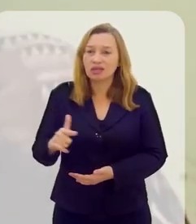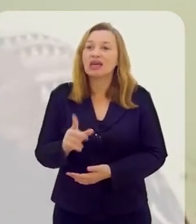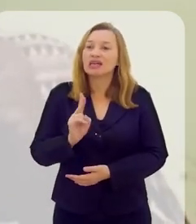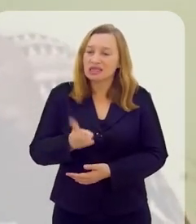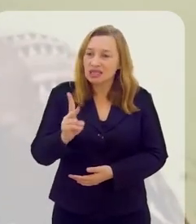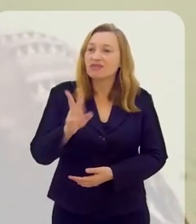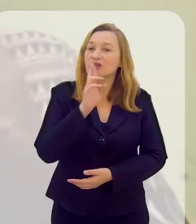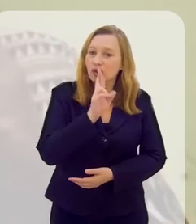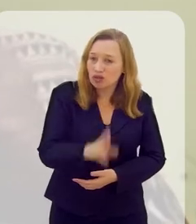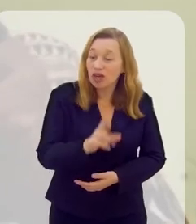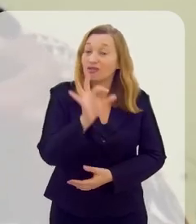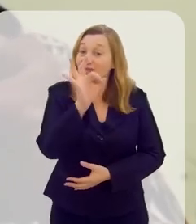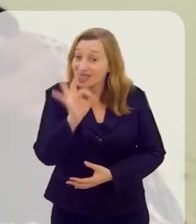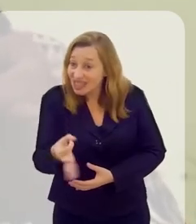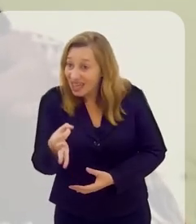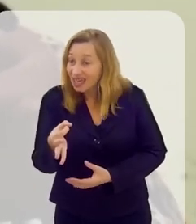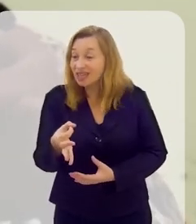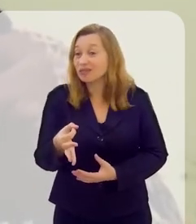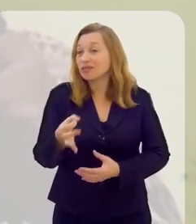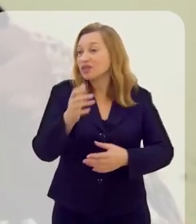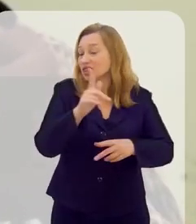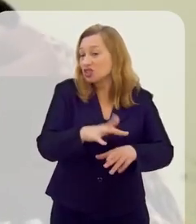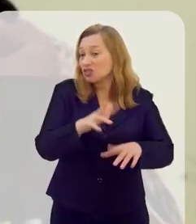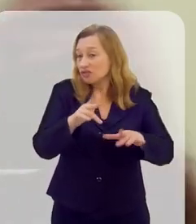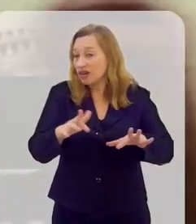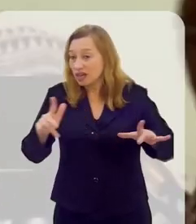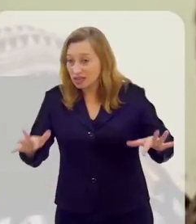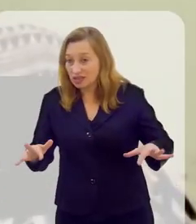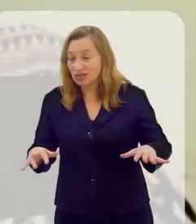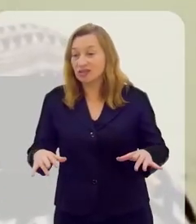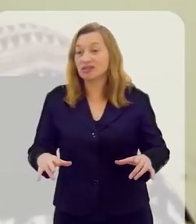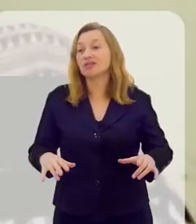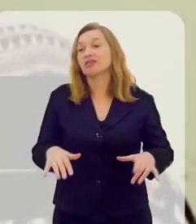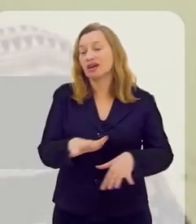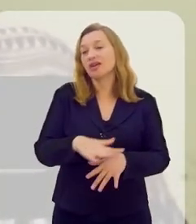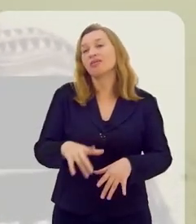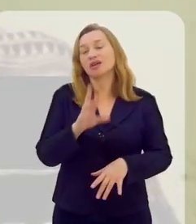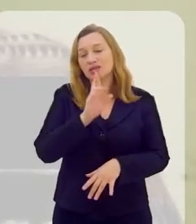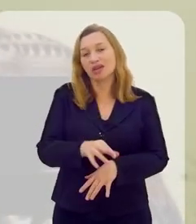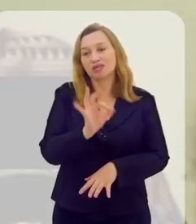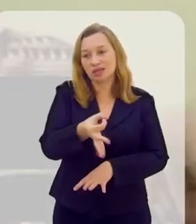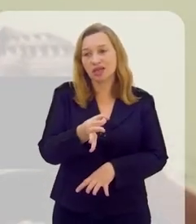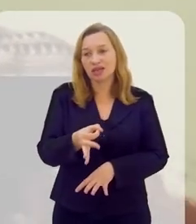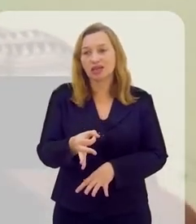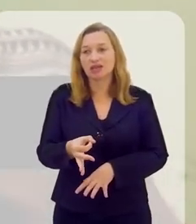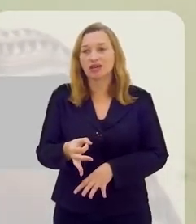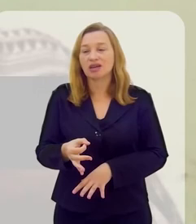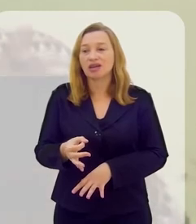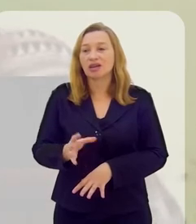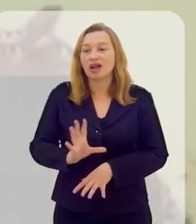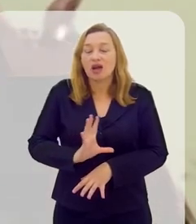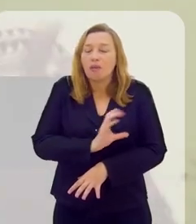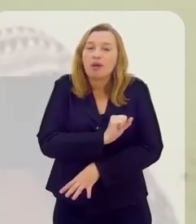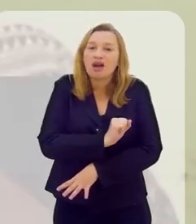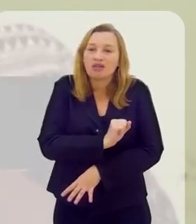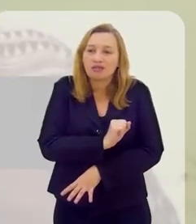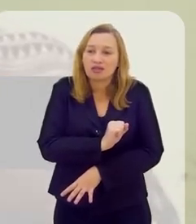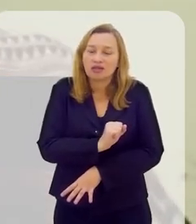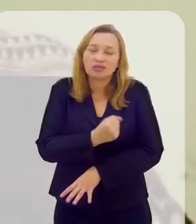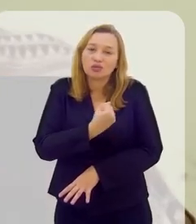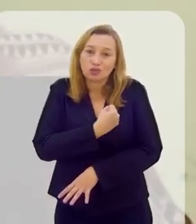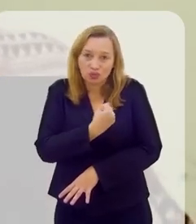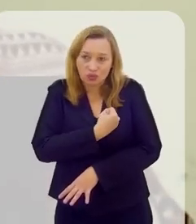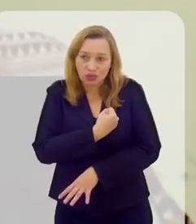sempre vai ter aquele resultado, pode vir de diversas formas, mas ele traz aquele resultado. Então, sempre fui muito apaixonada